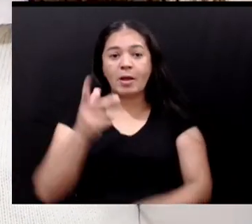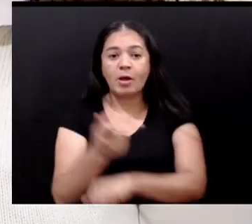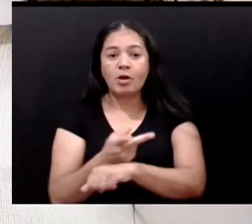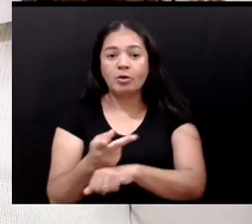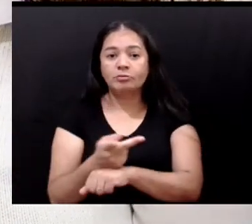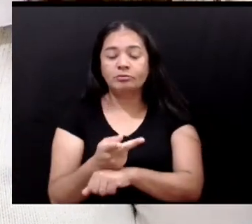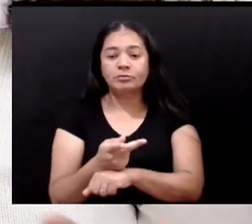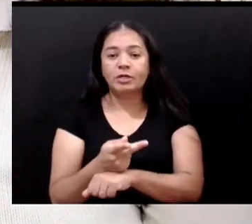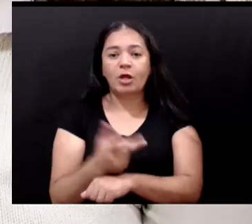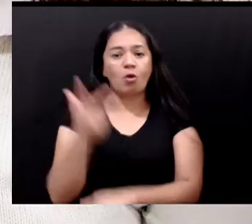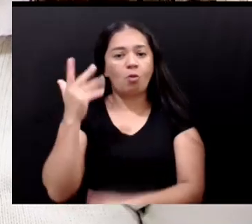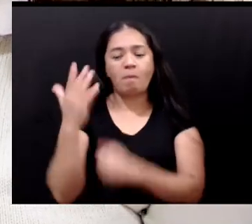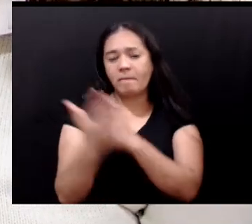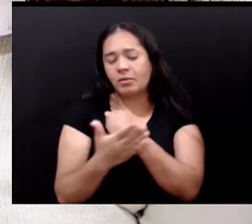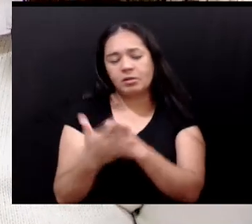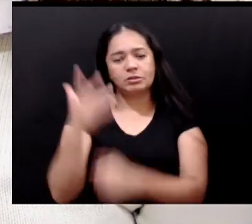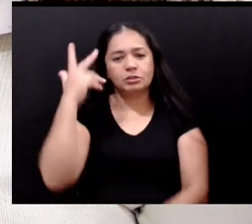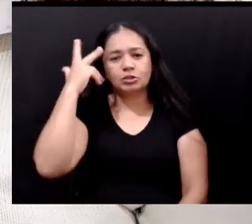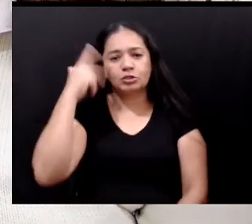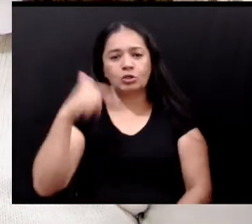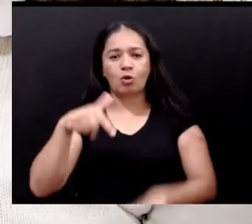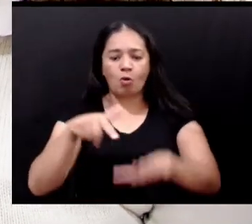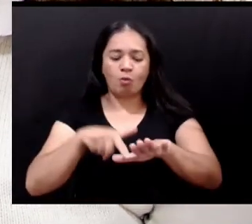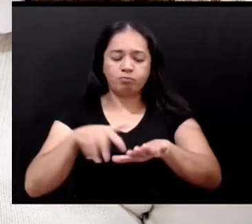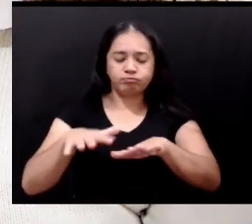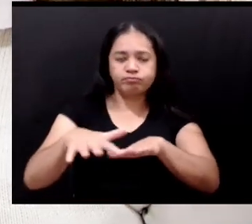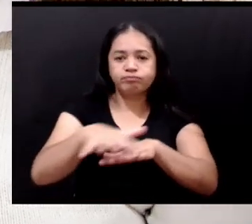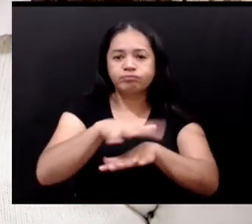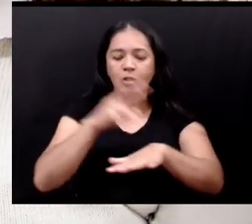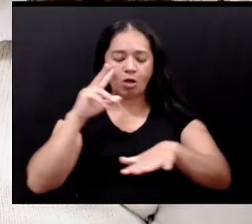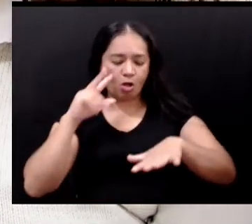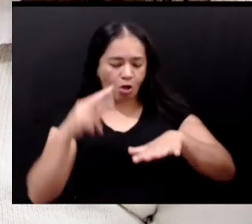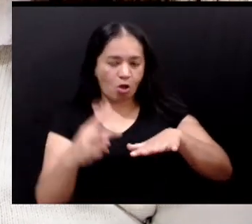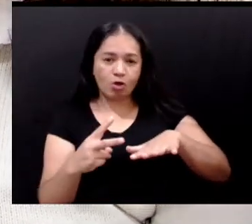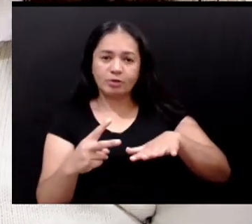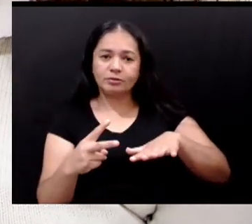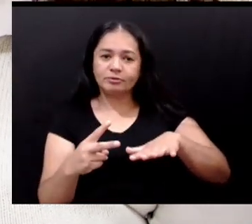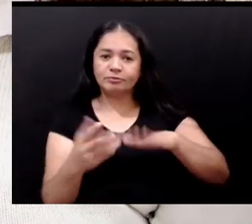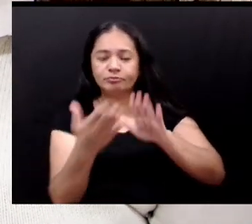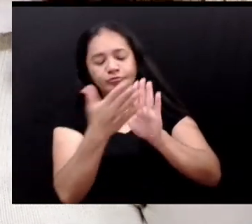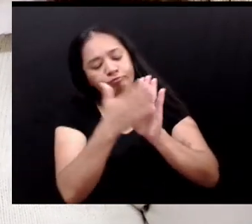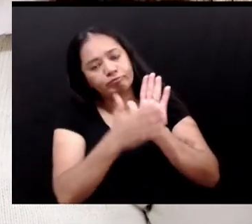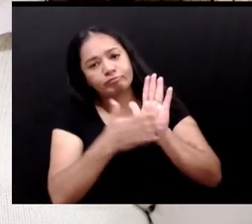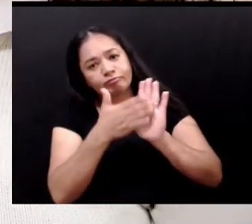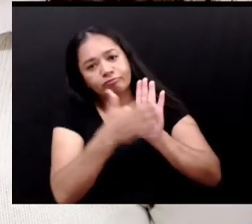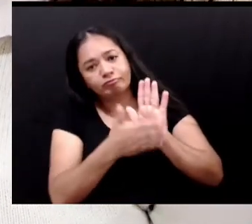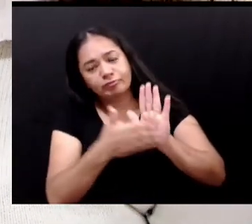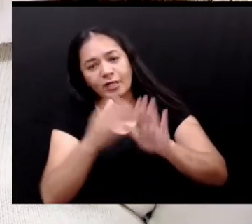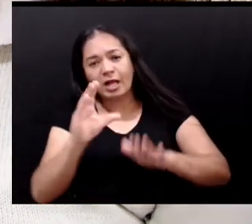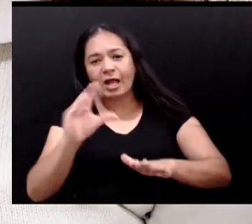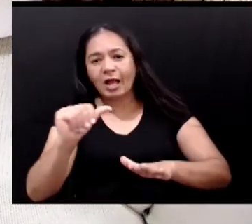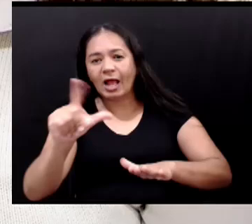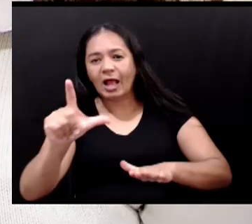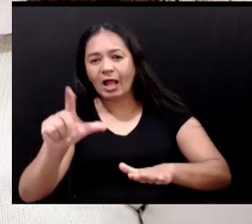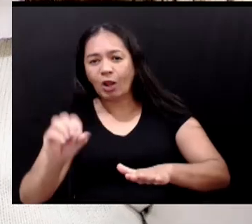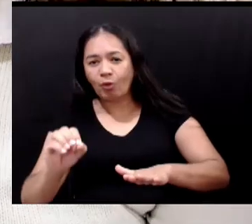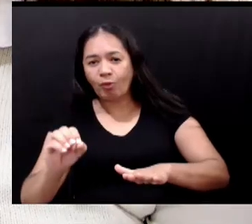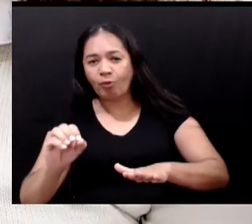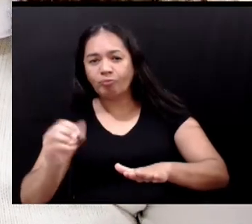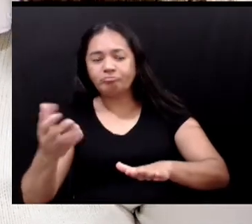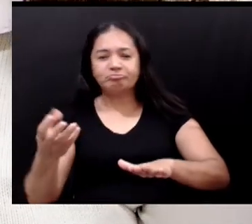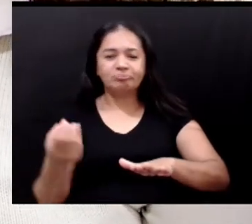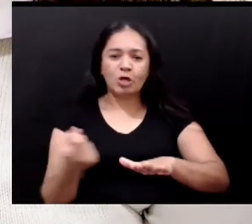a gente vê o pé como um todo, tanto a área plantar, onde a gente vai cuidar de calosidades, calos, fissuras, né? Que